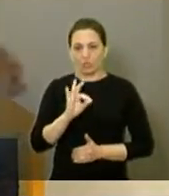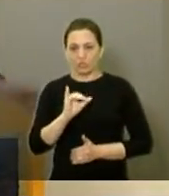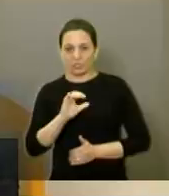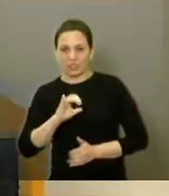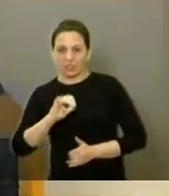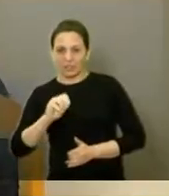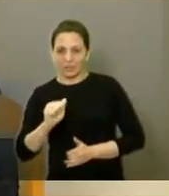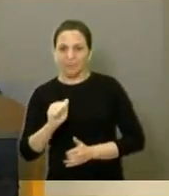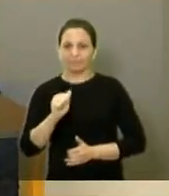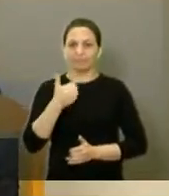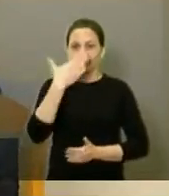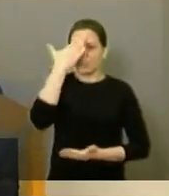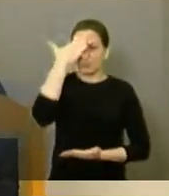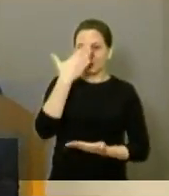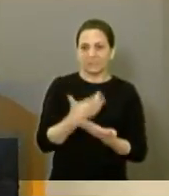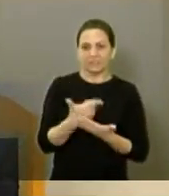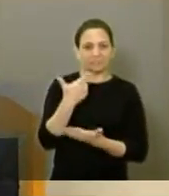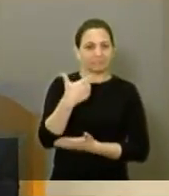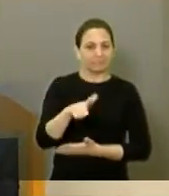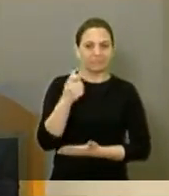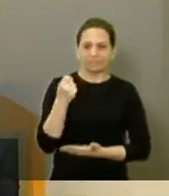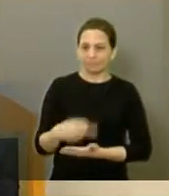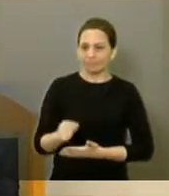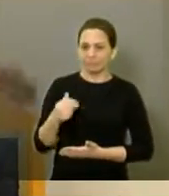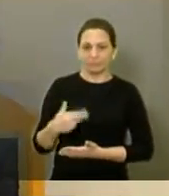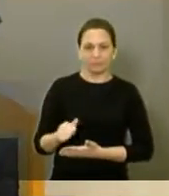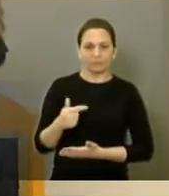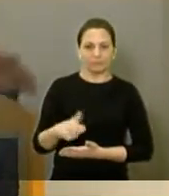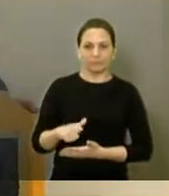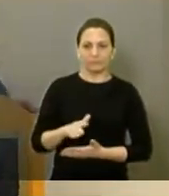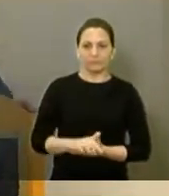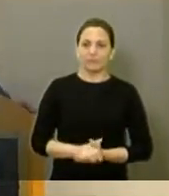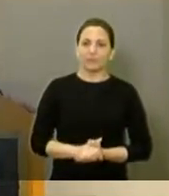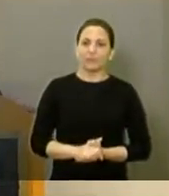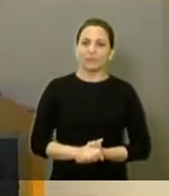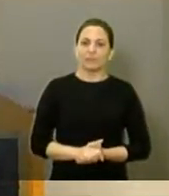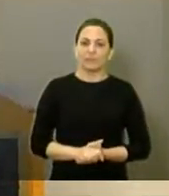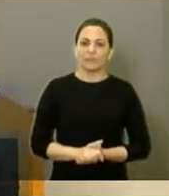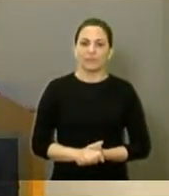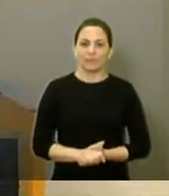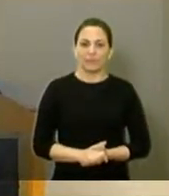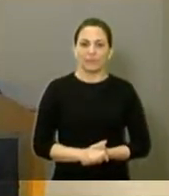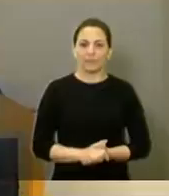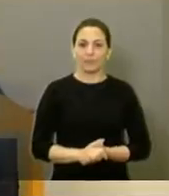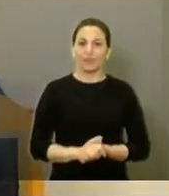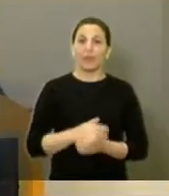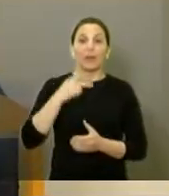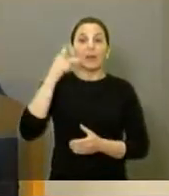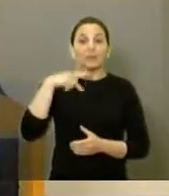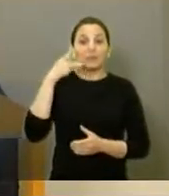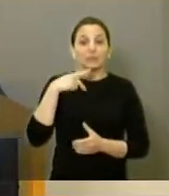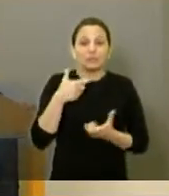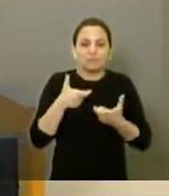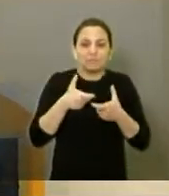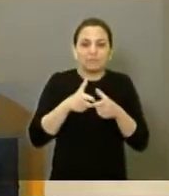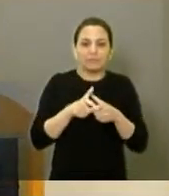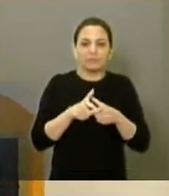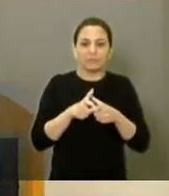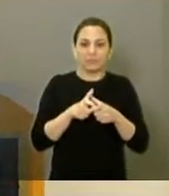desacreditada que estão vivendo nesse país acontece isso partidos nanicos